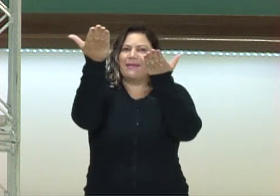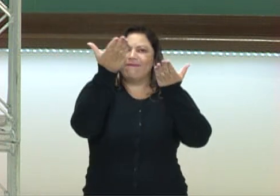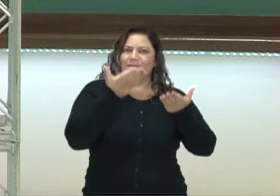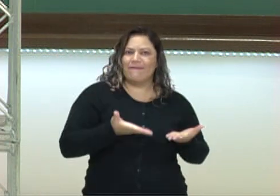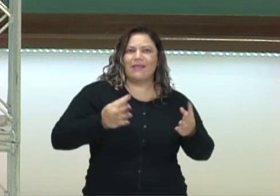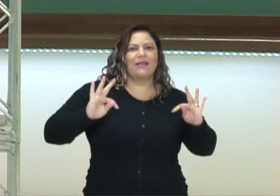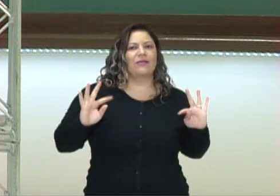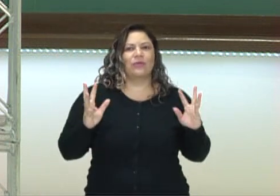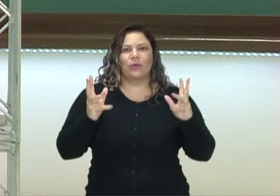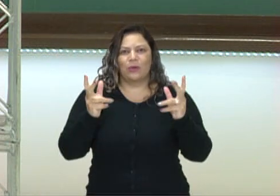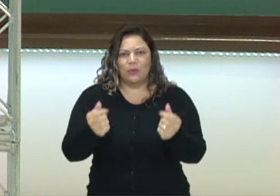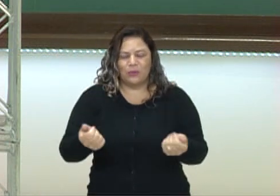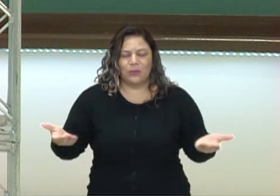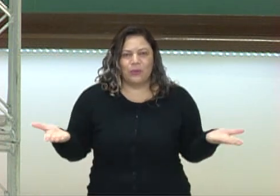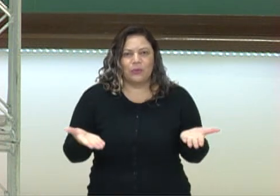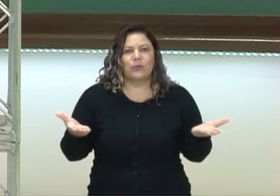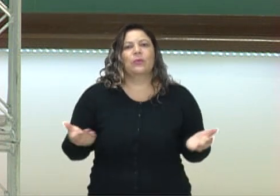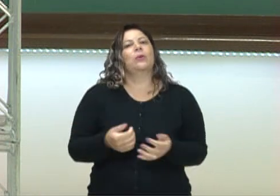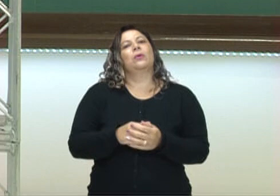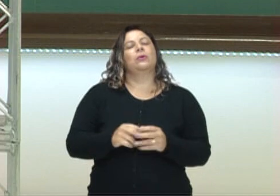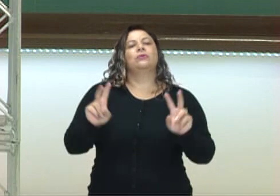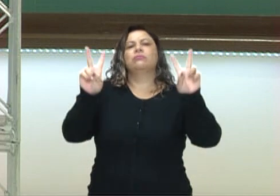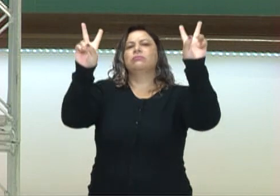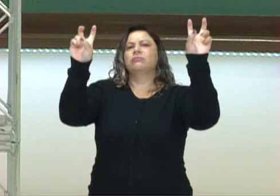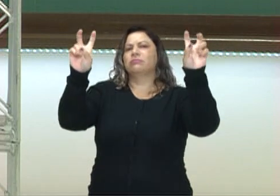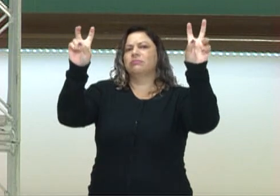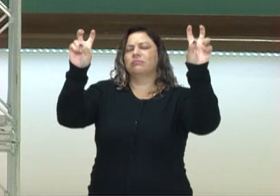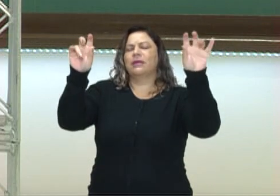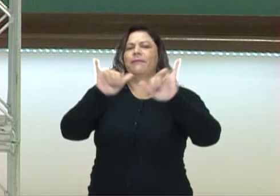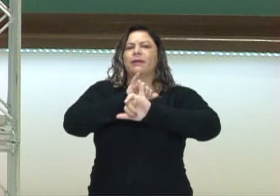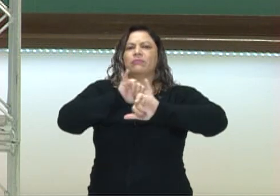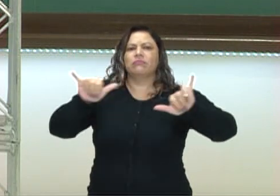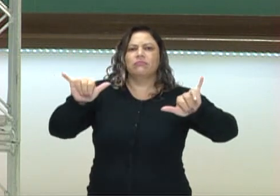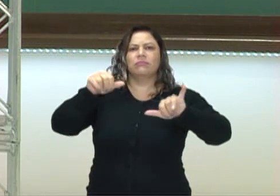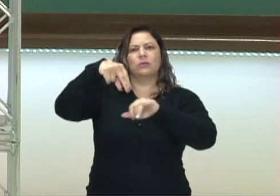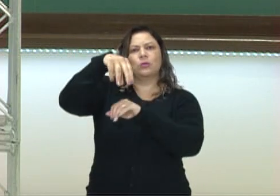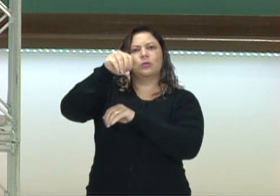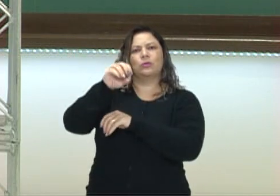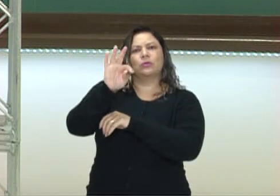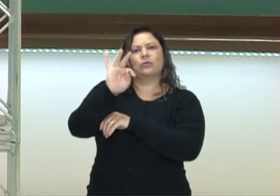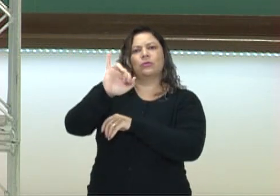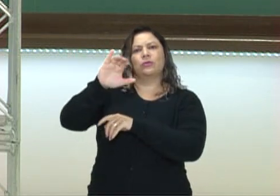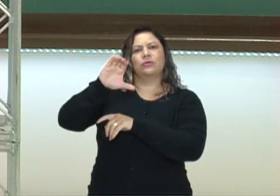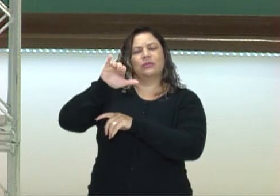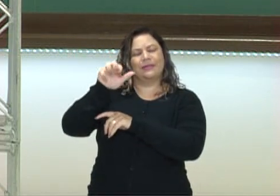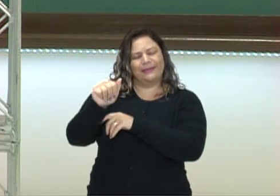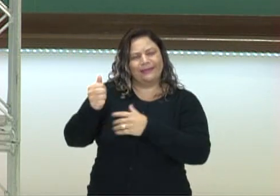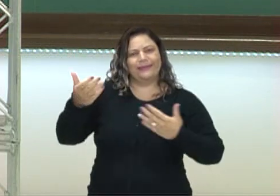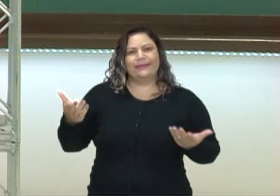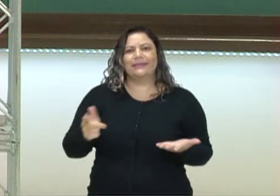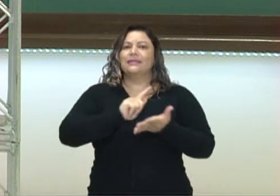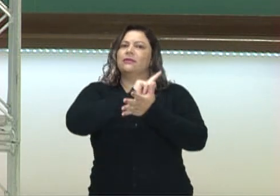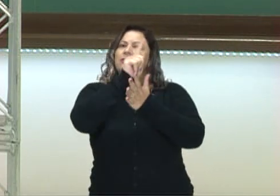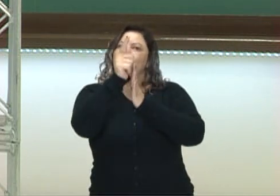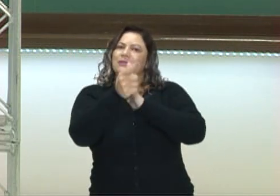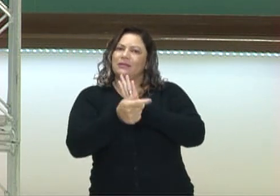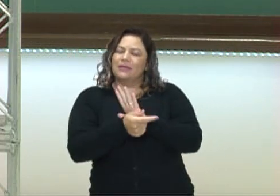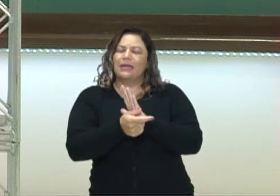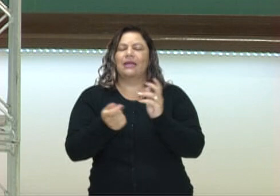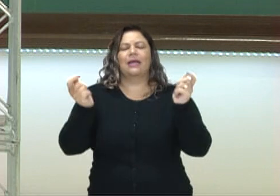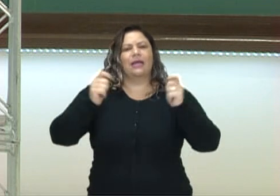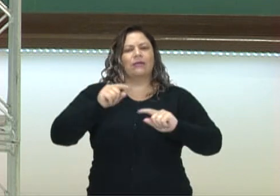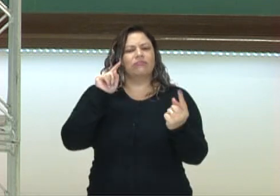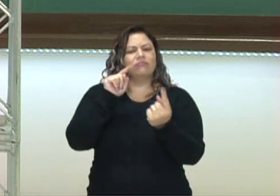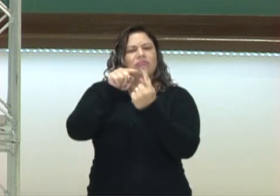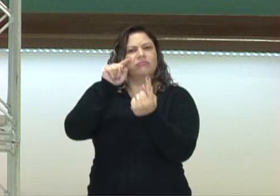bem-vinda. Hoje iremos falar sobre uma notícia, isso mesmo, um importante gênero textual que tem umas finalidades,